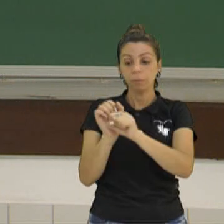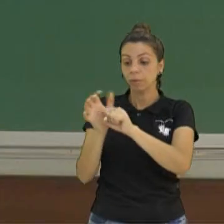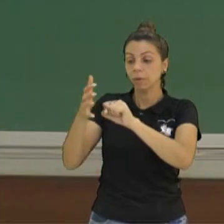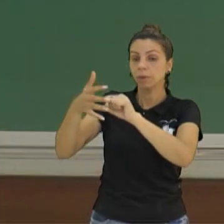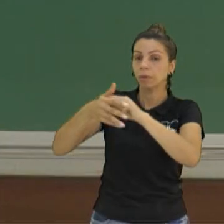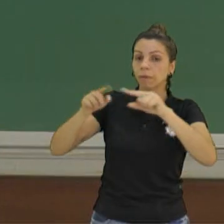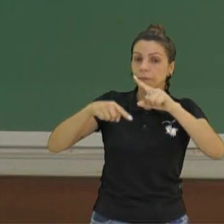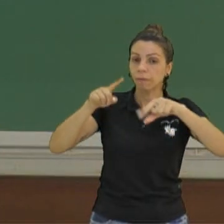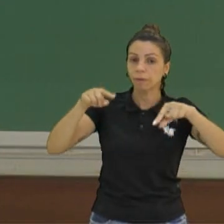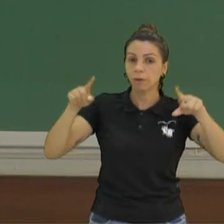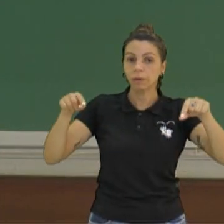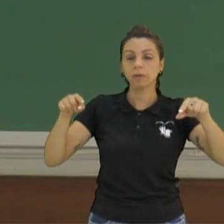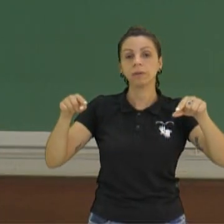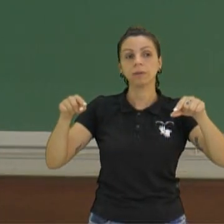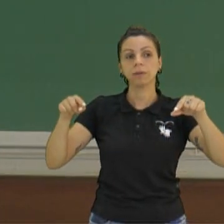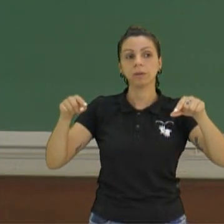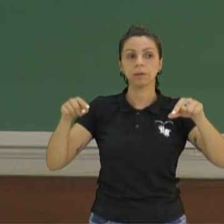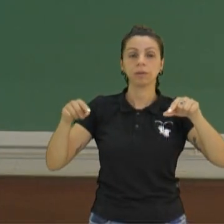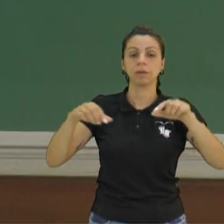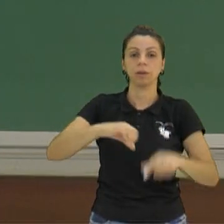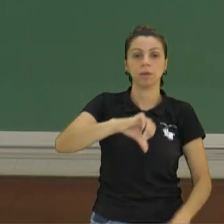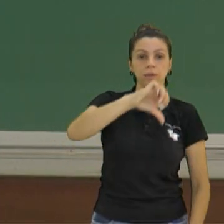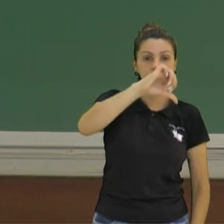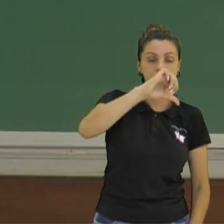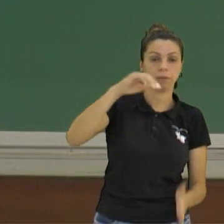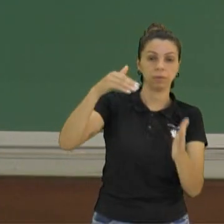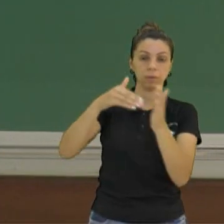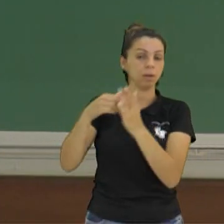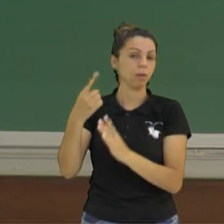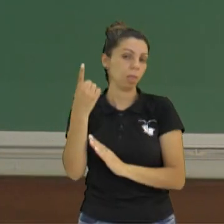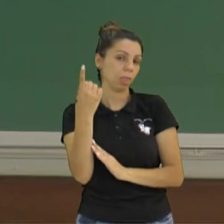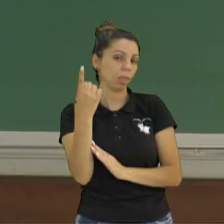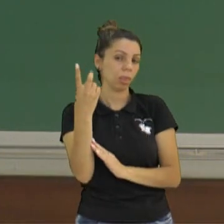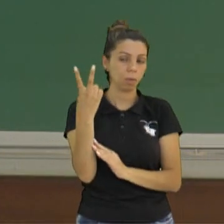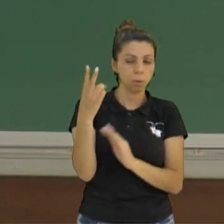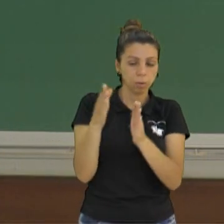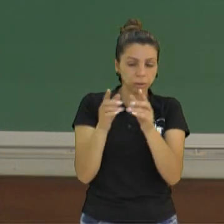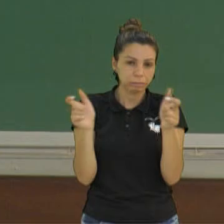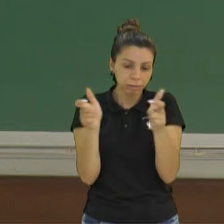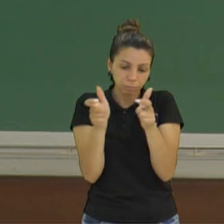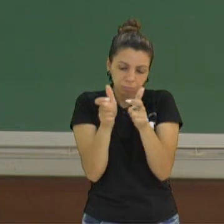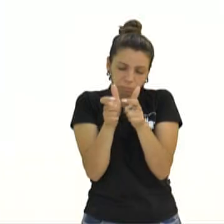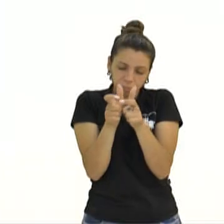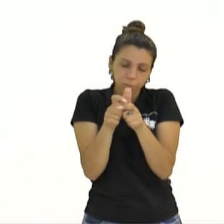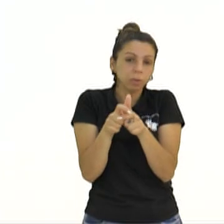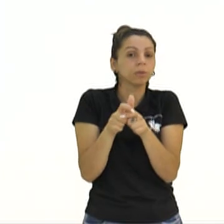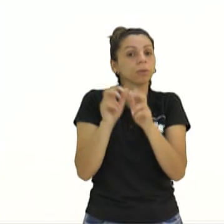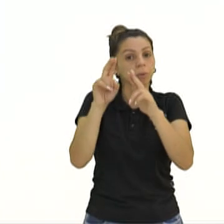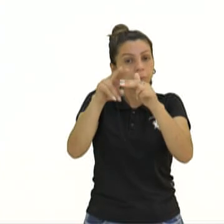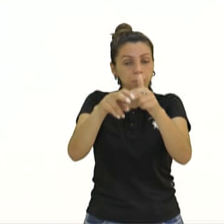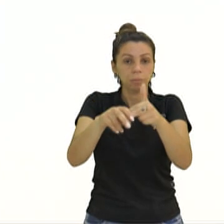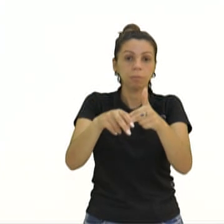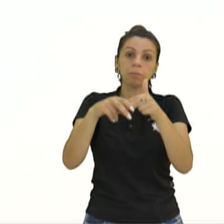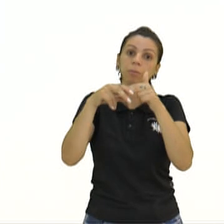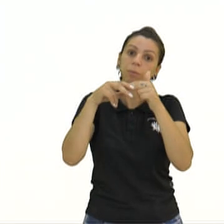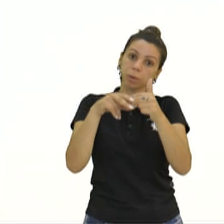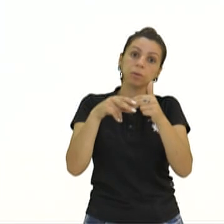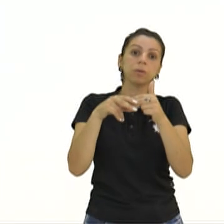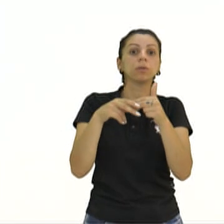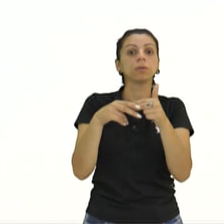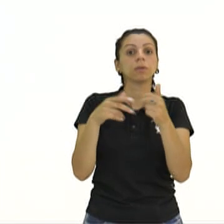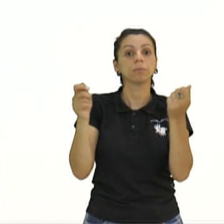varia de tamanho de 9 a 12 nanômetros. É uma medida muito pequena. E por isso que a gente insiste com